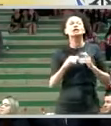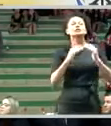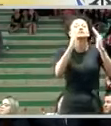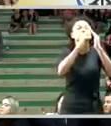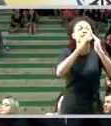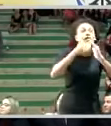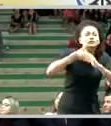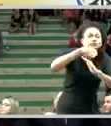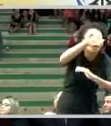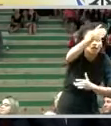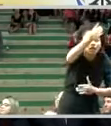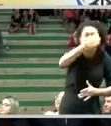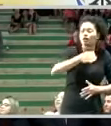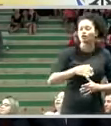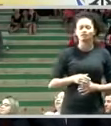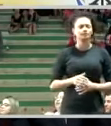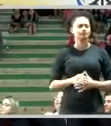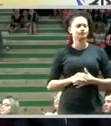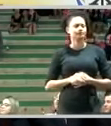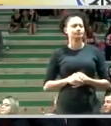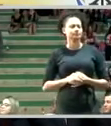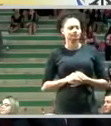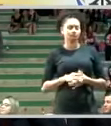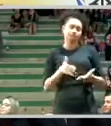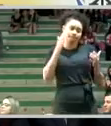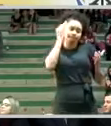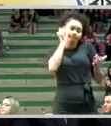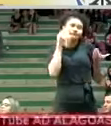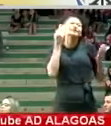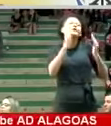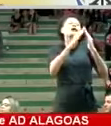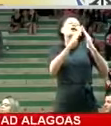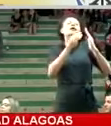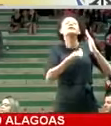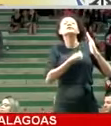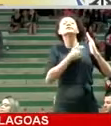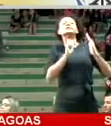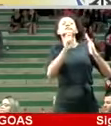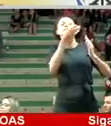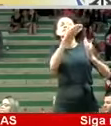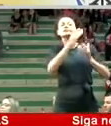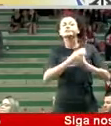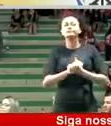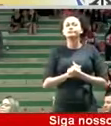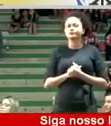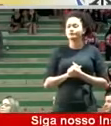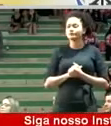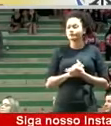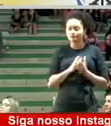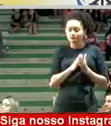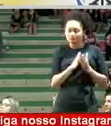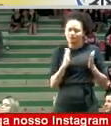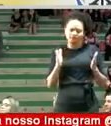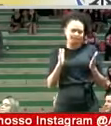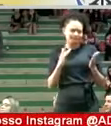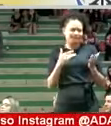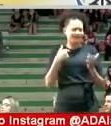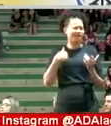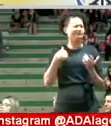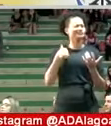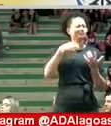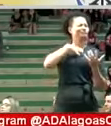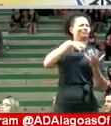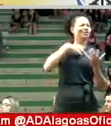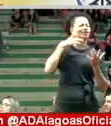beira do caminho." "Vai saber quem é, mora lá." Na parafraseando, o mensageiro vai